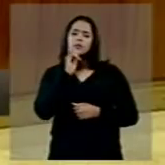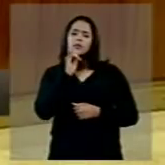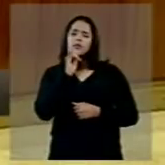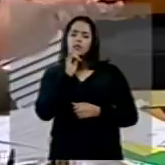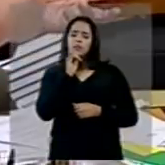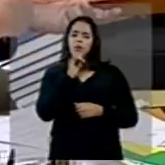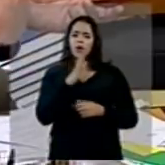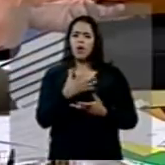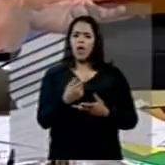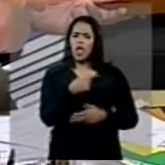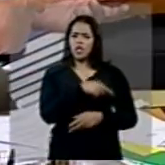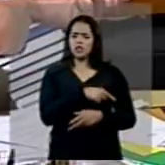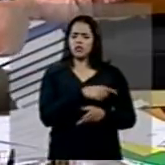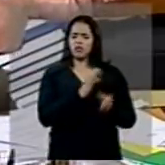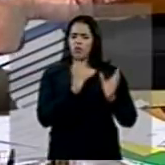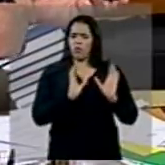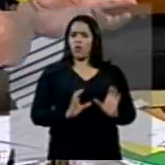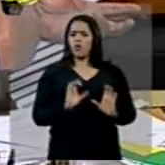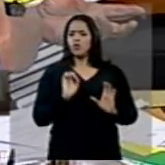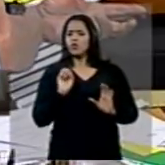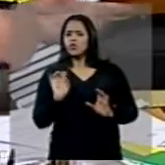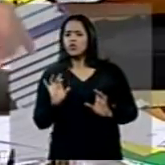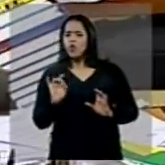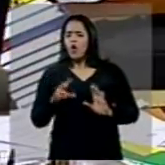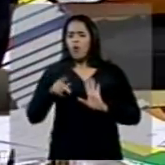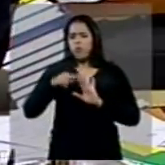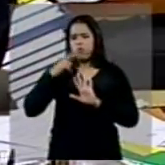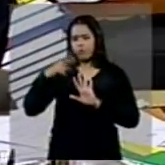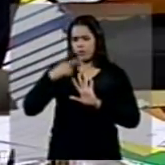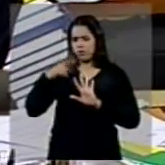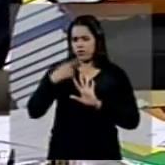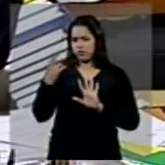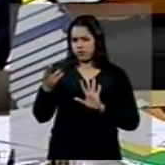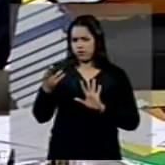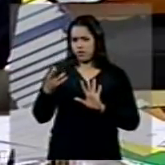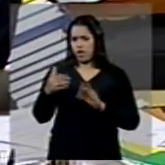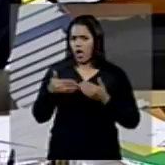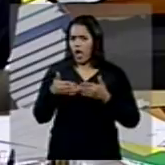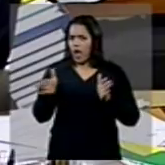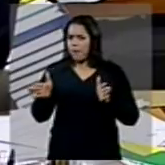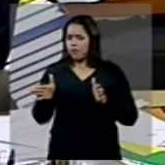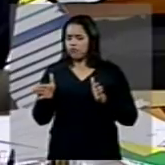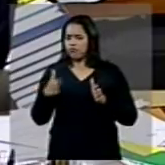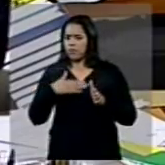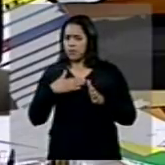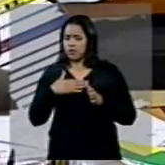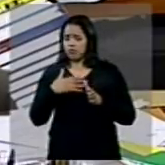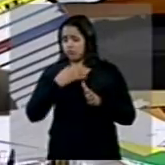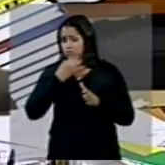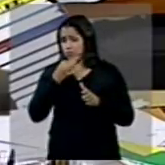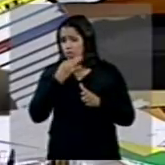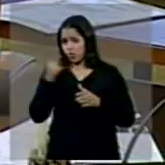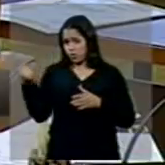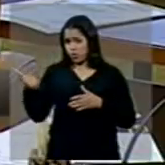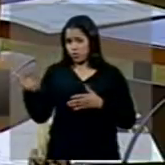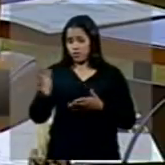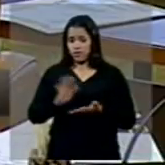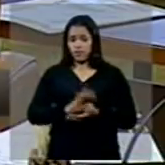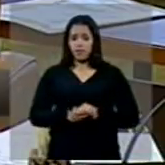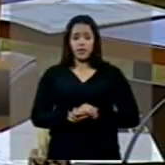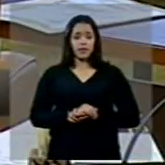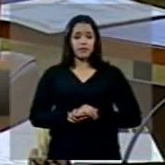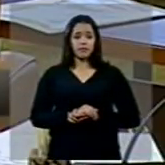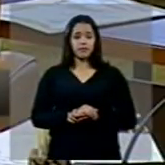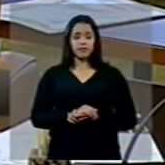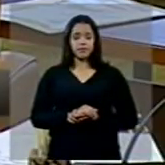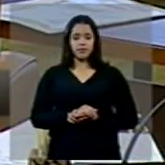extremada decorre apenas de resoluções, atos para mim secundários da Justiça. Ministro